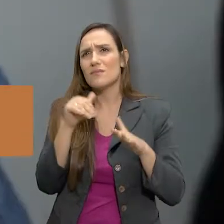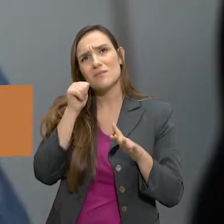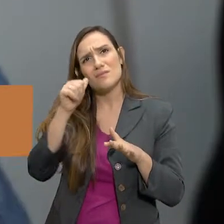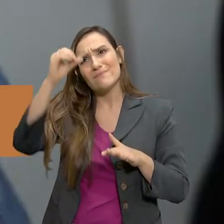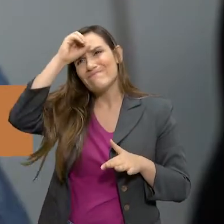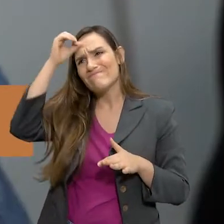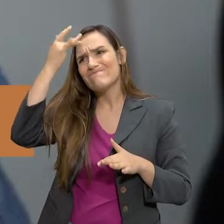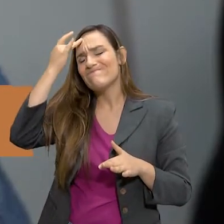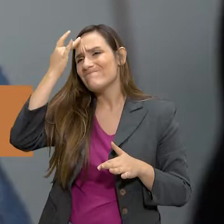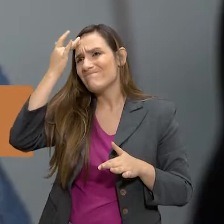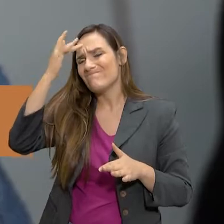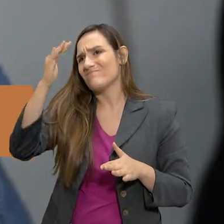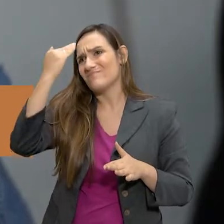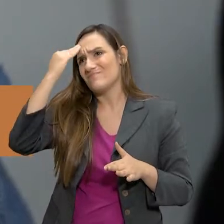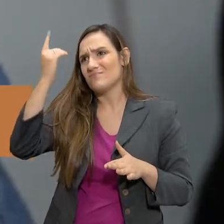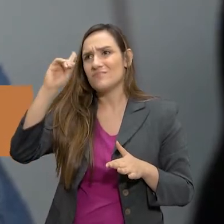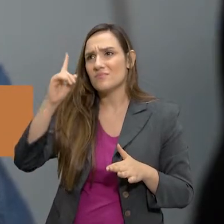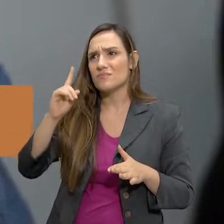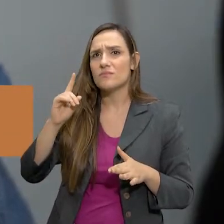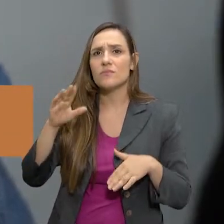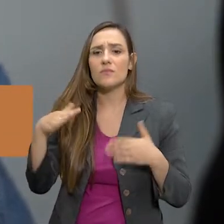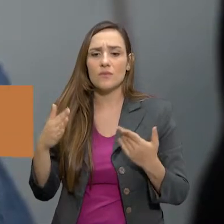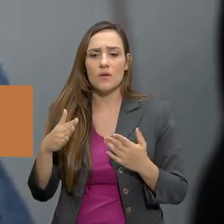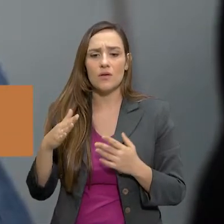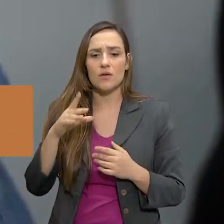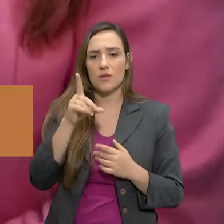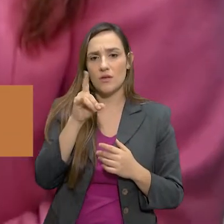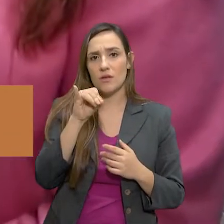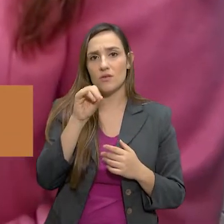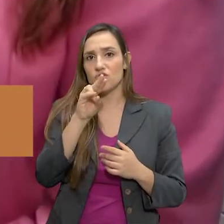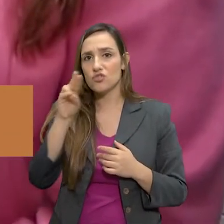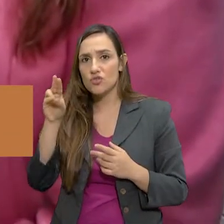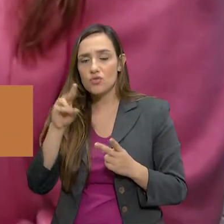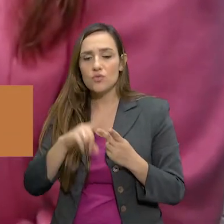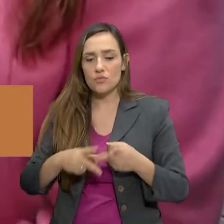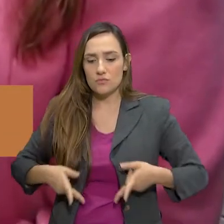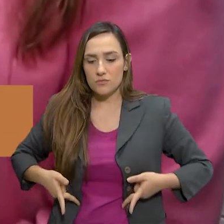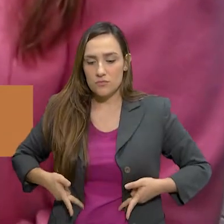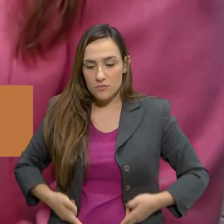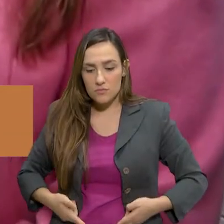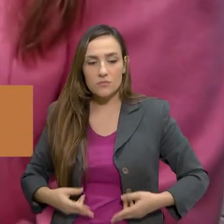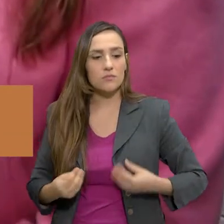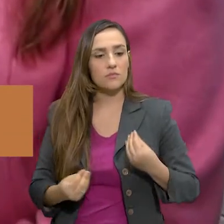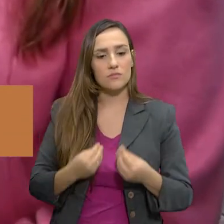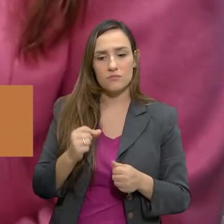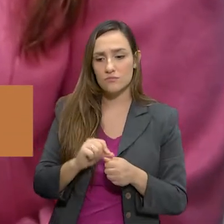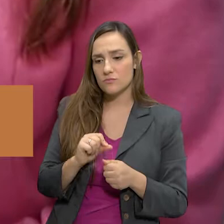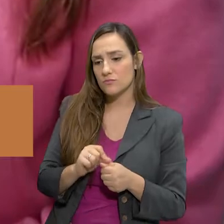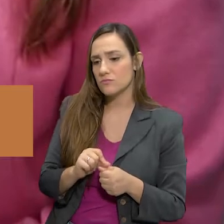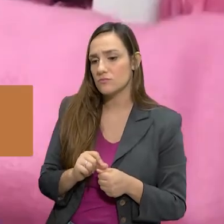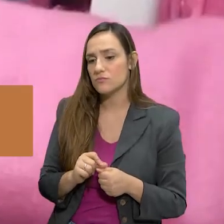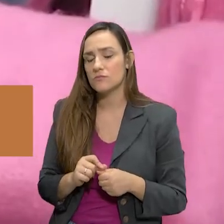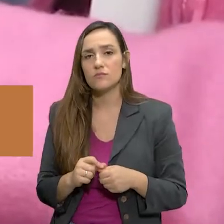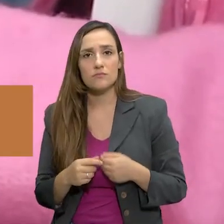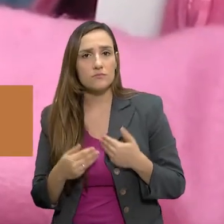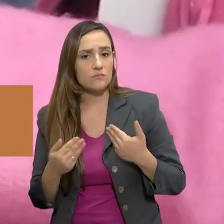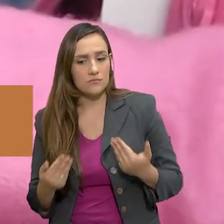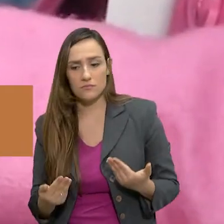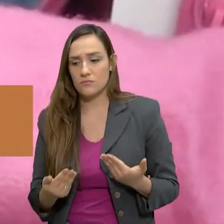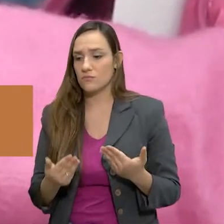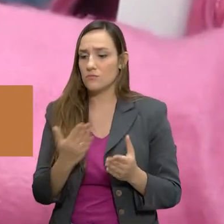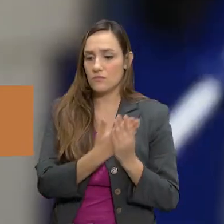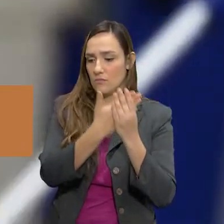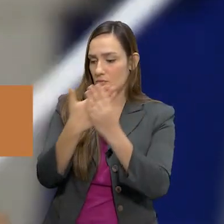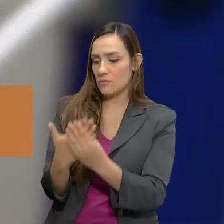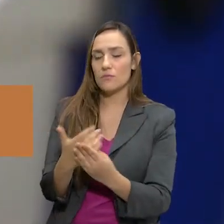dificuldade de saber sobre o DIU, sobre a laqueadura, como é que é essa fila, o que eu tenho que fazer, né, qual é